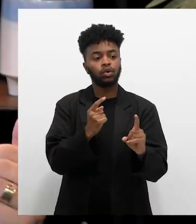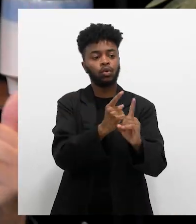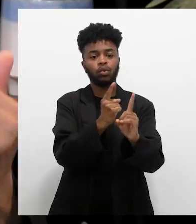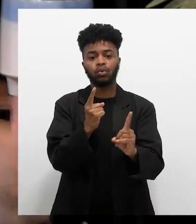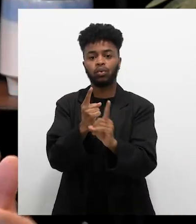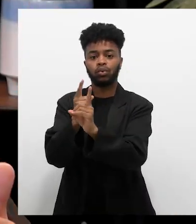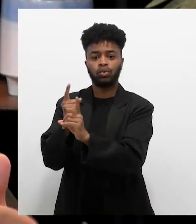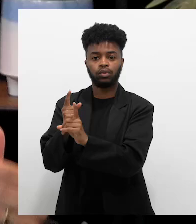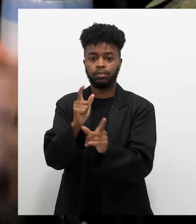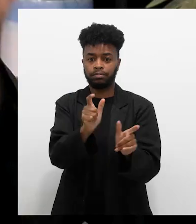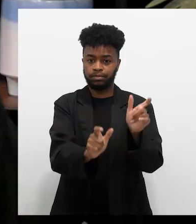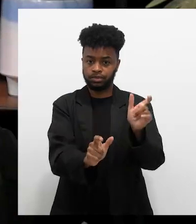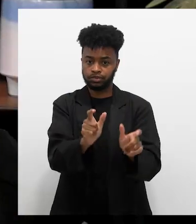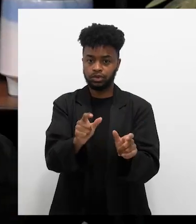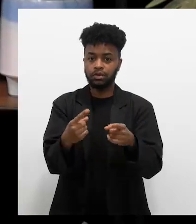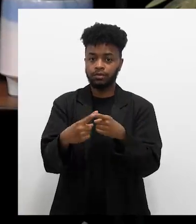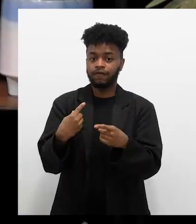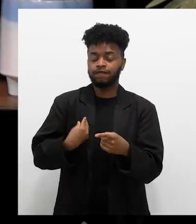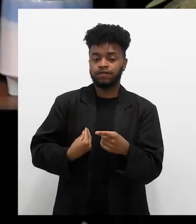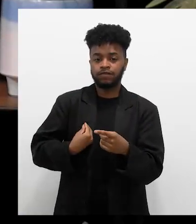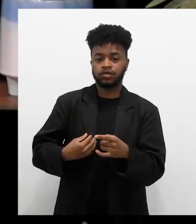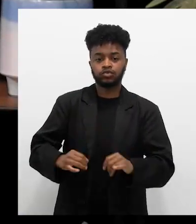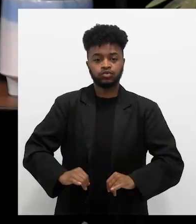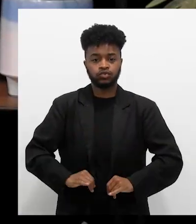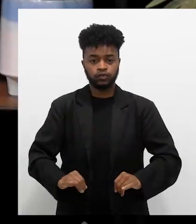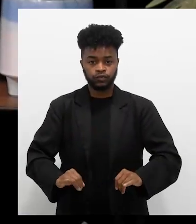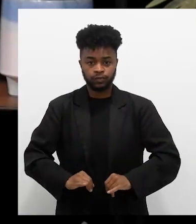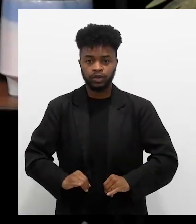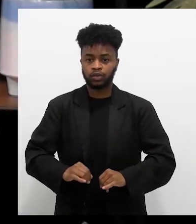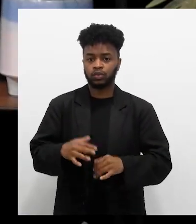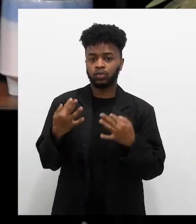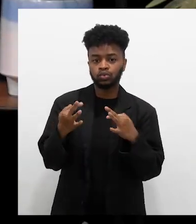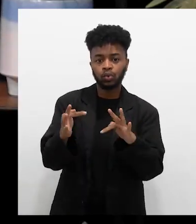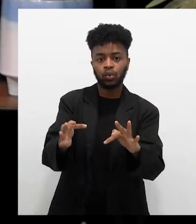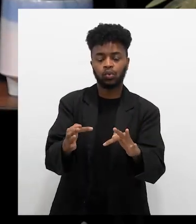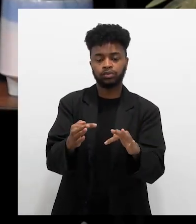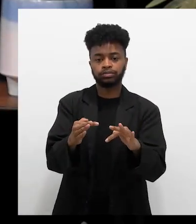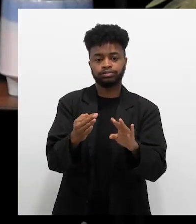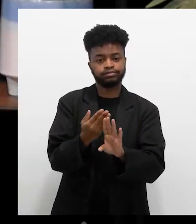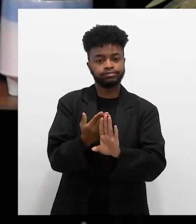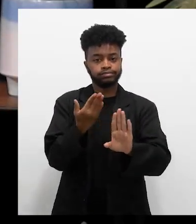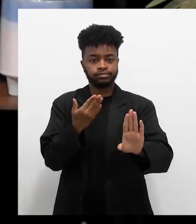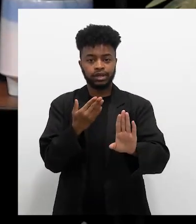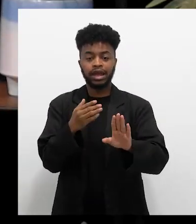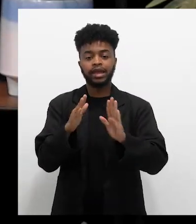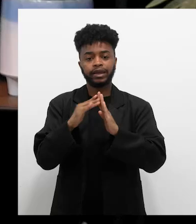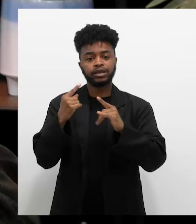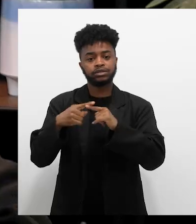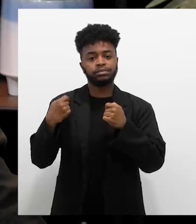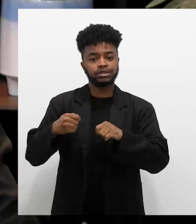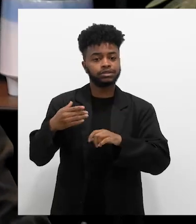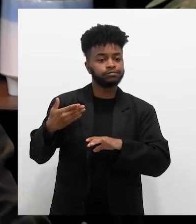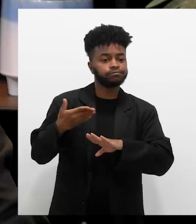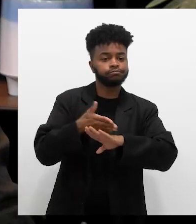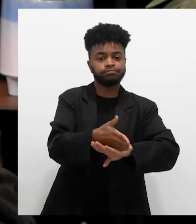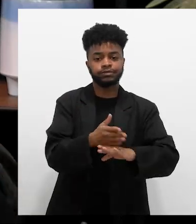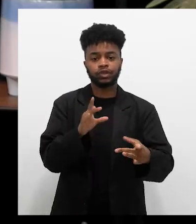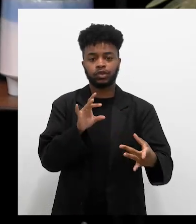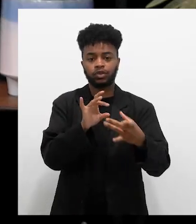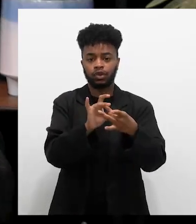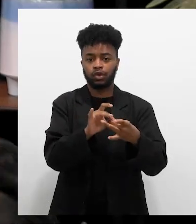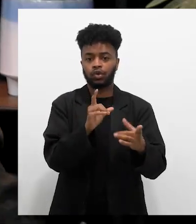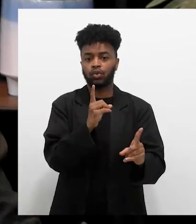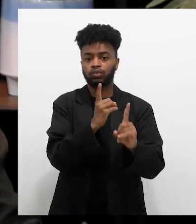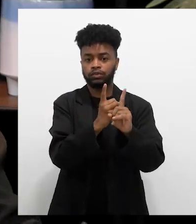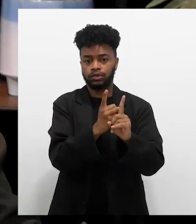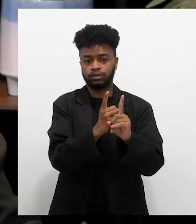Temos que ir ao encontro das pessoas ali onde elas estão vivendo dor, sofrimento, privação. Ali a igreja tem que estar presente.